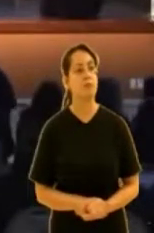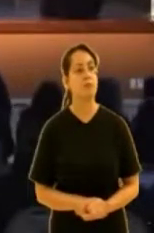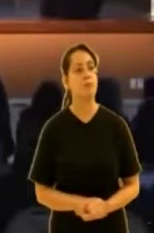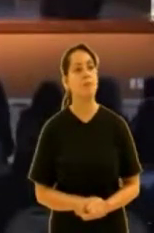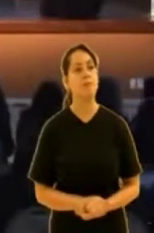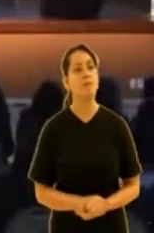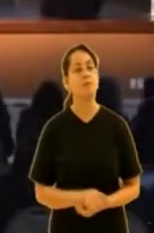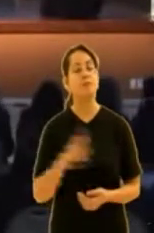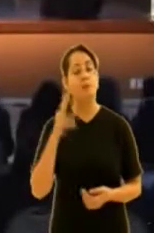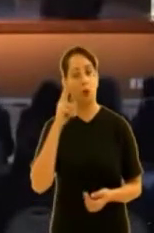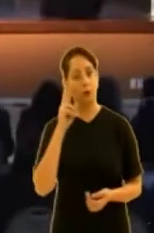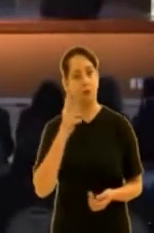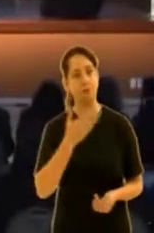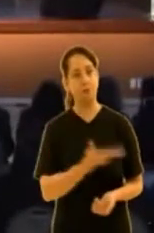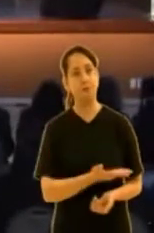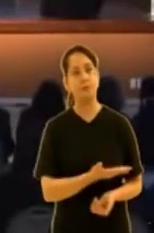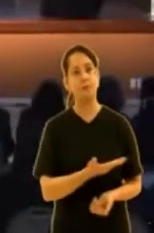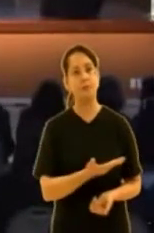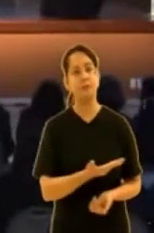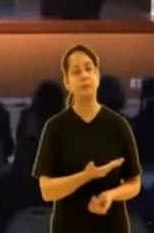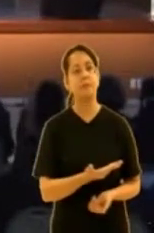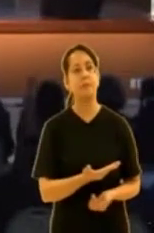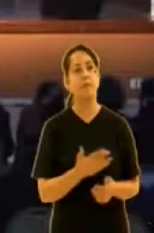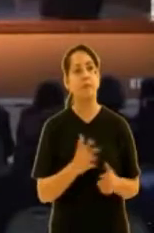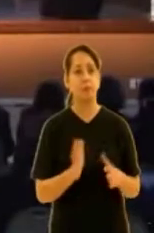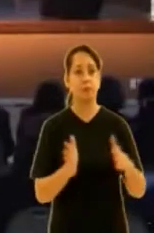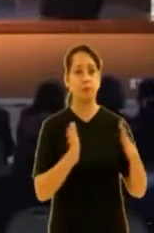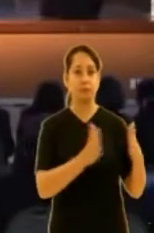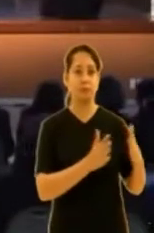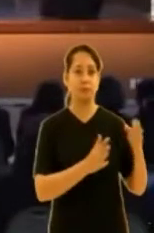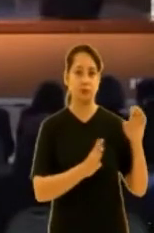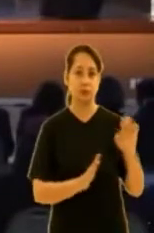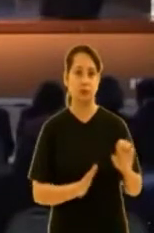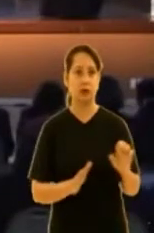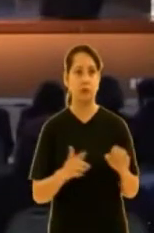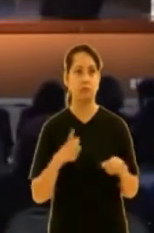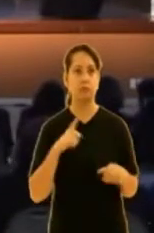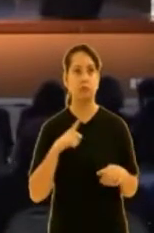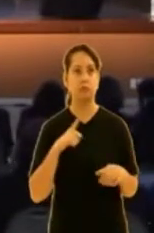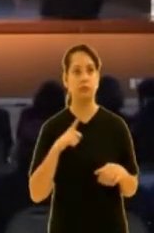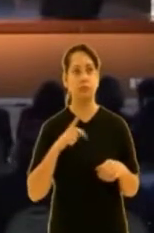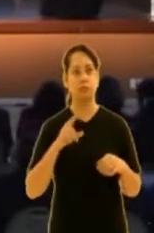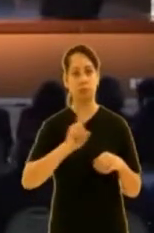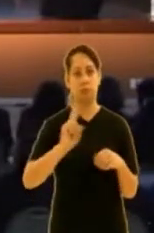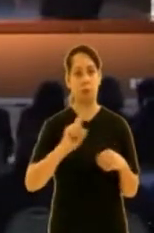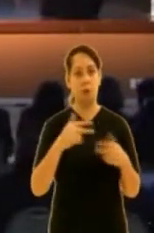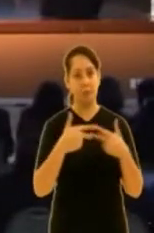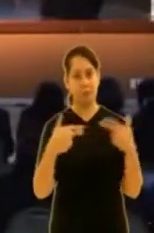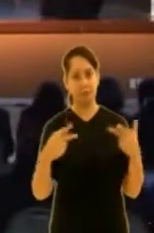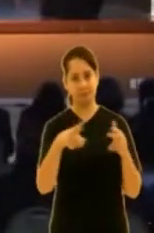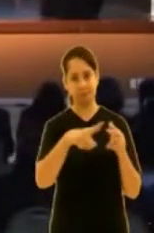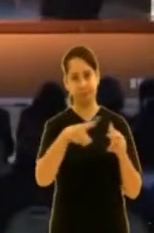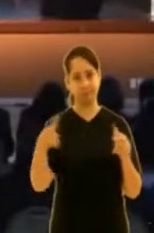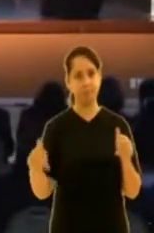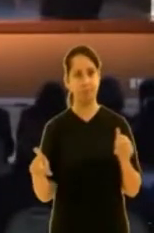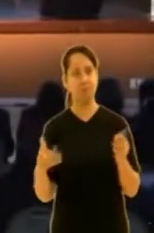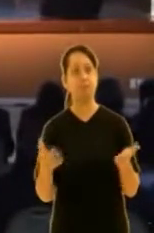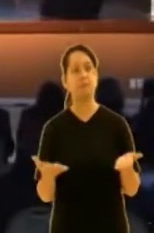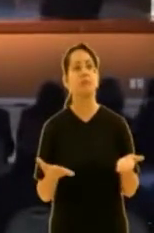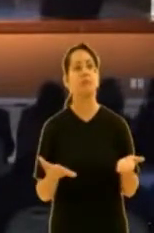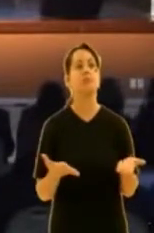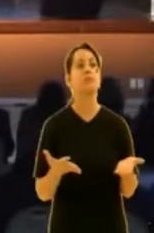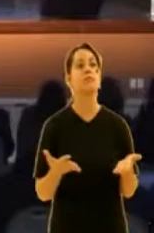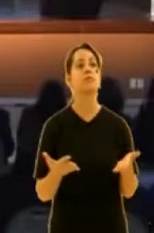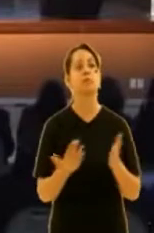Ok, gente, olha só. Então, do lado esquerdo tem a identificação de vocês, né? O